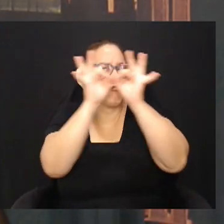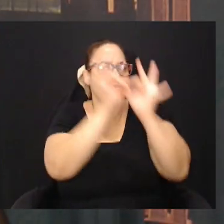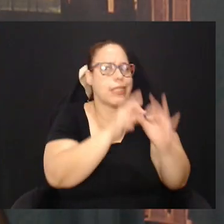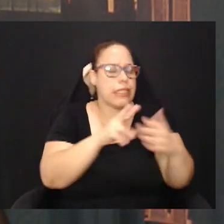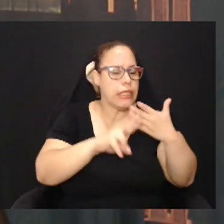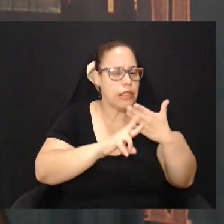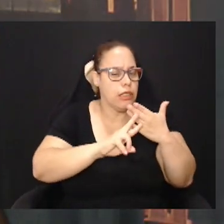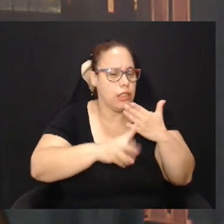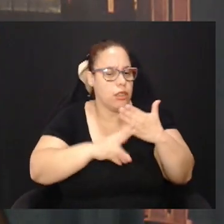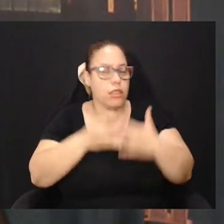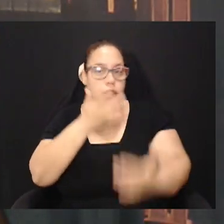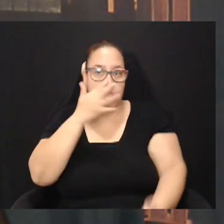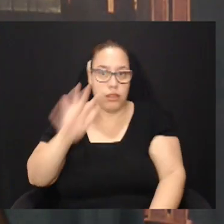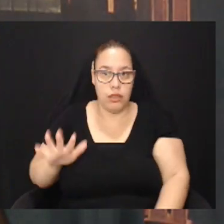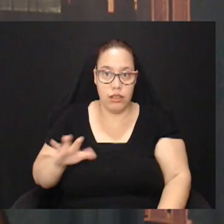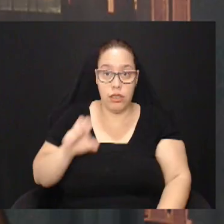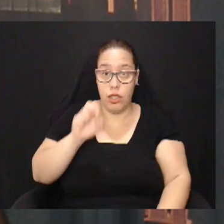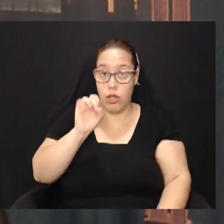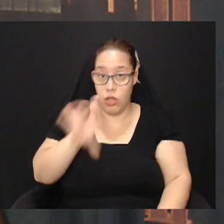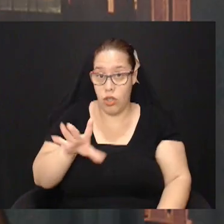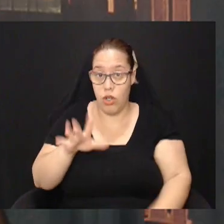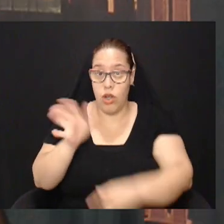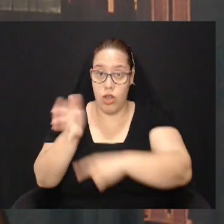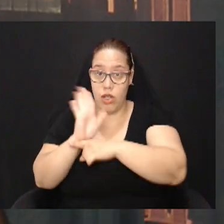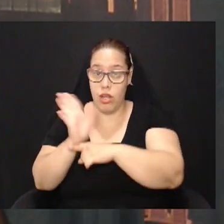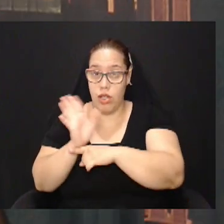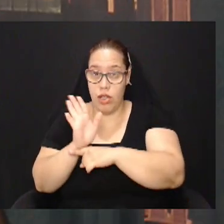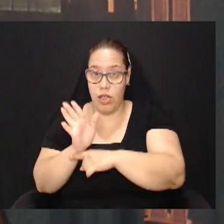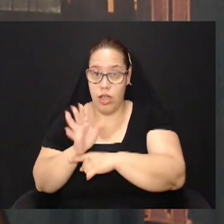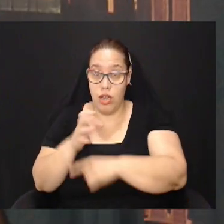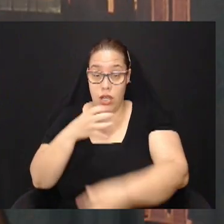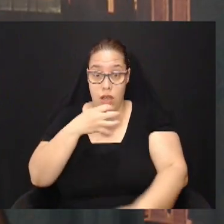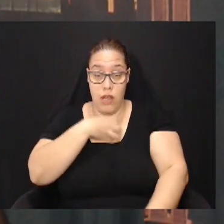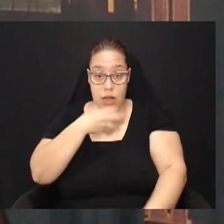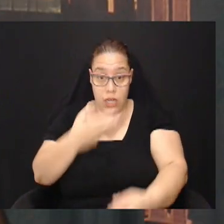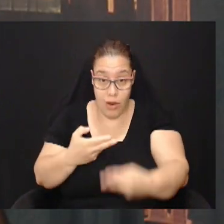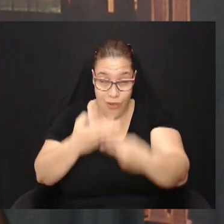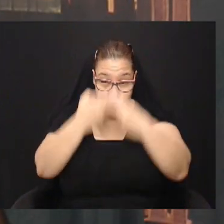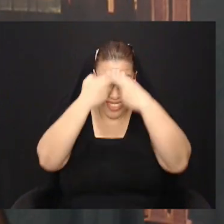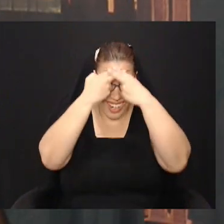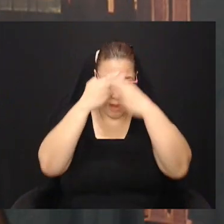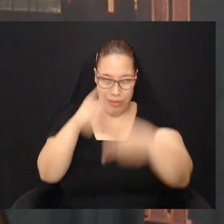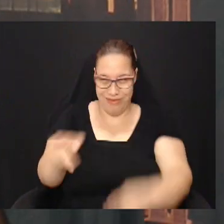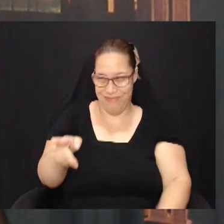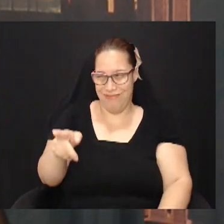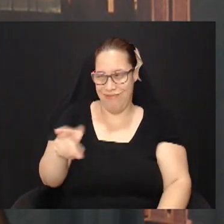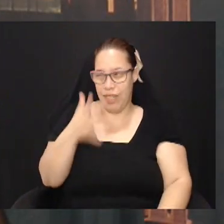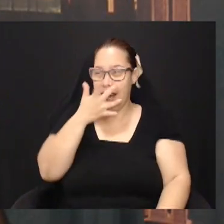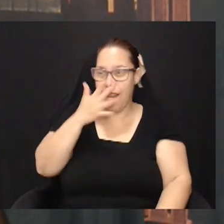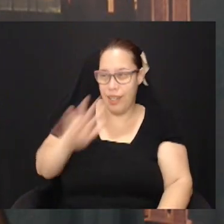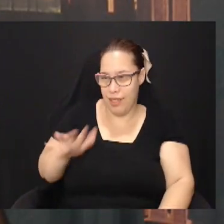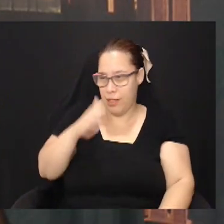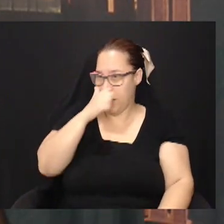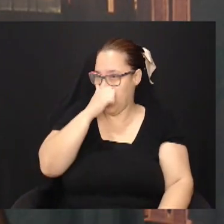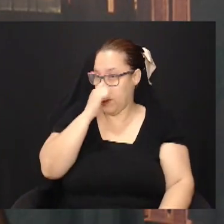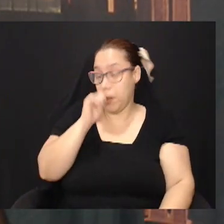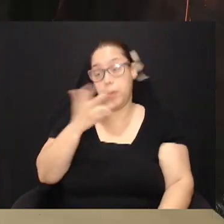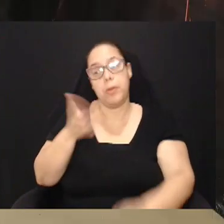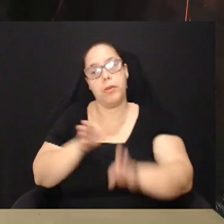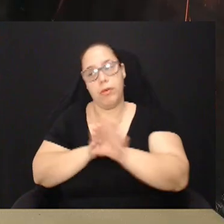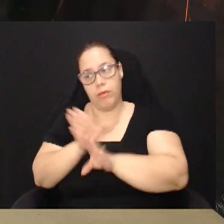criança? Será que só o filme por si só não é o suficiente para gerar um trauma para aquela criança? Então, classificação indicativa serve para isso,